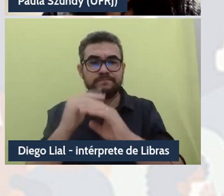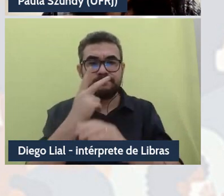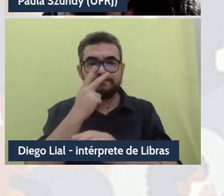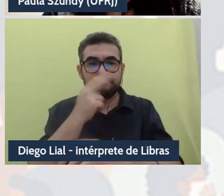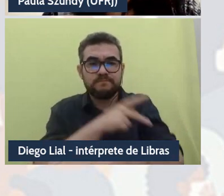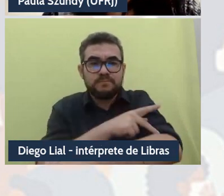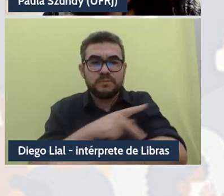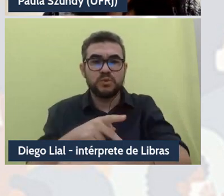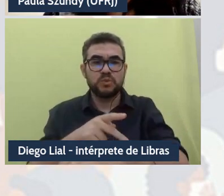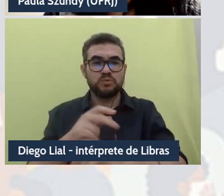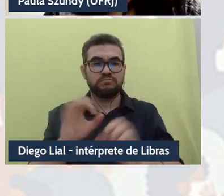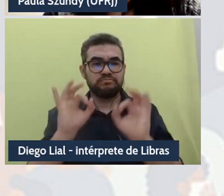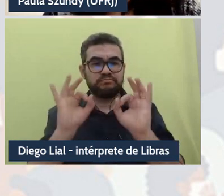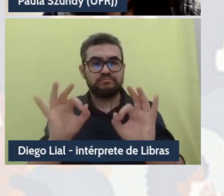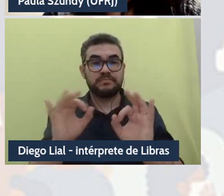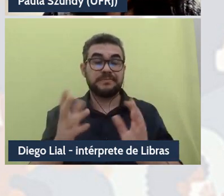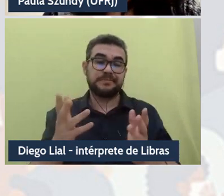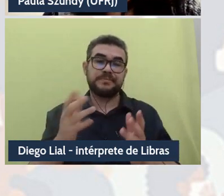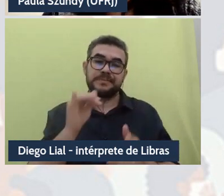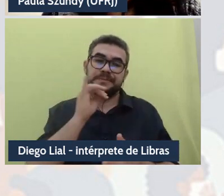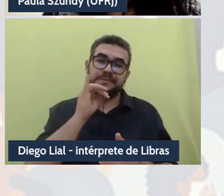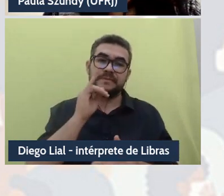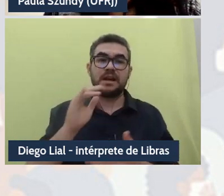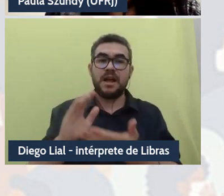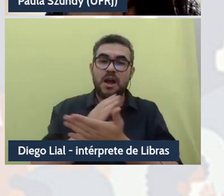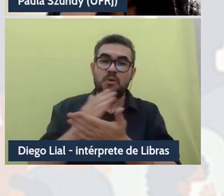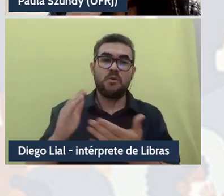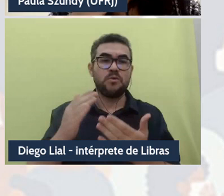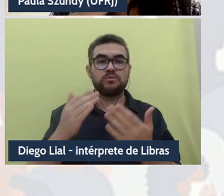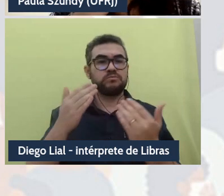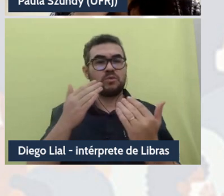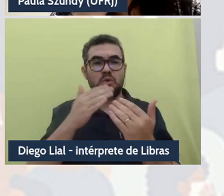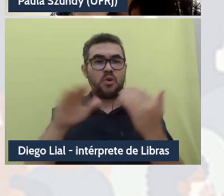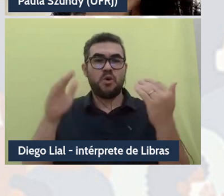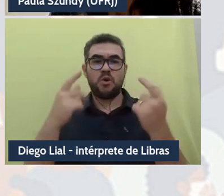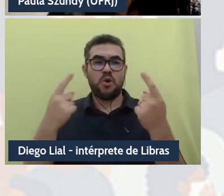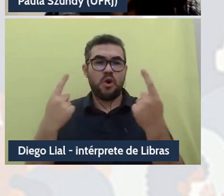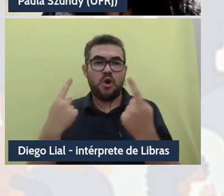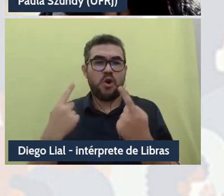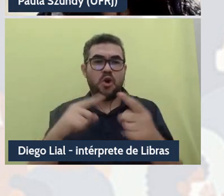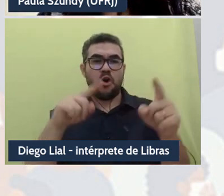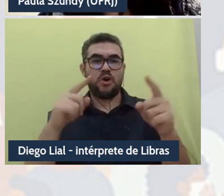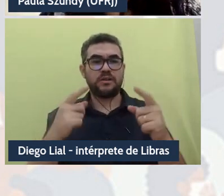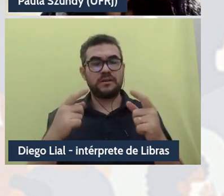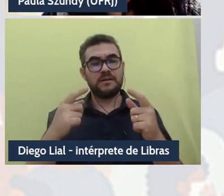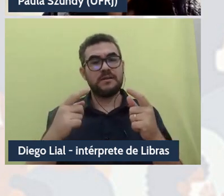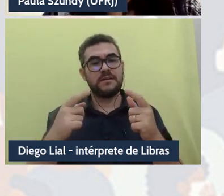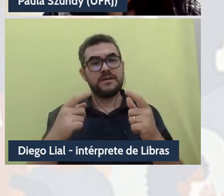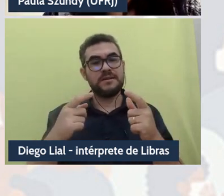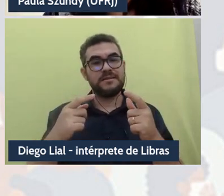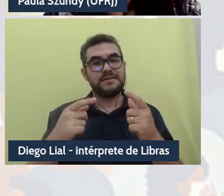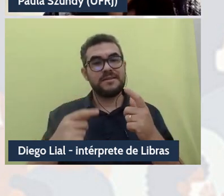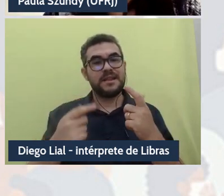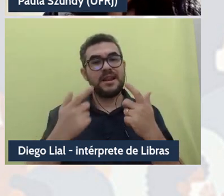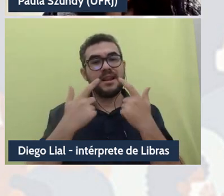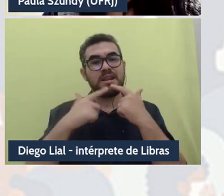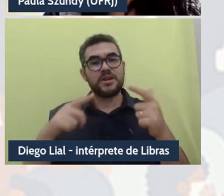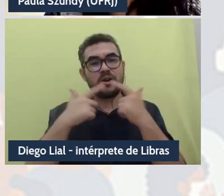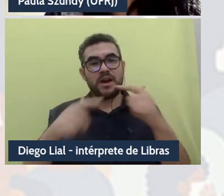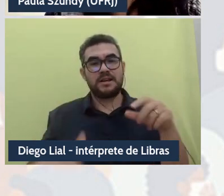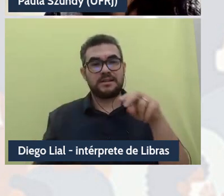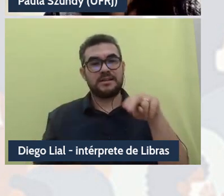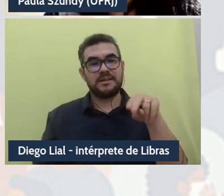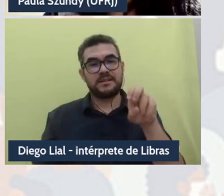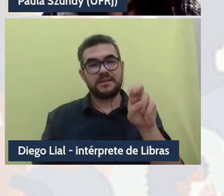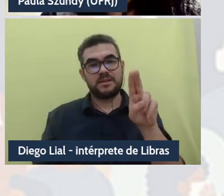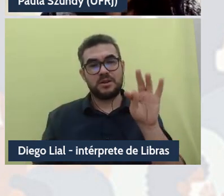várias tentativas aí de proibir, né, o uso da linguagem neutra, uma orientanda minha